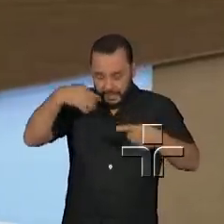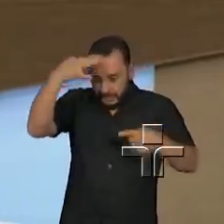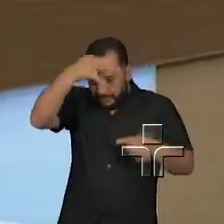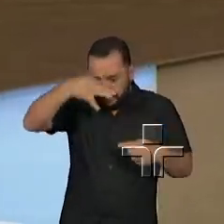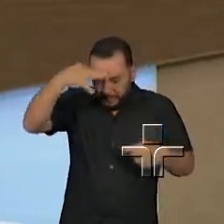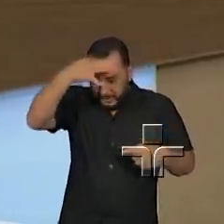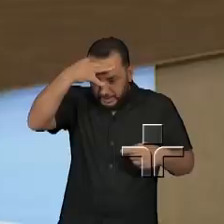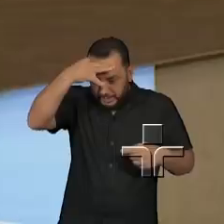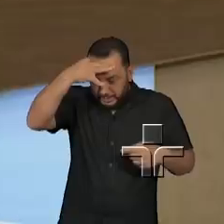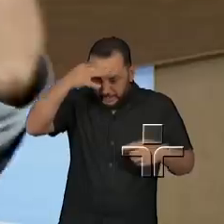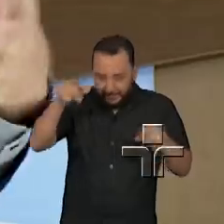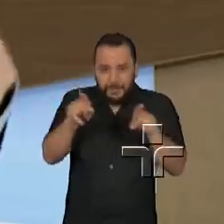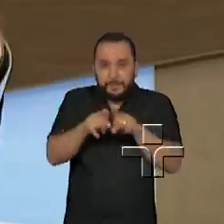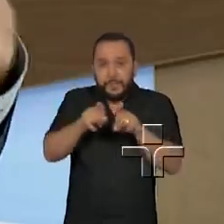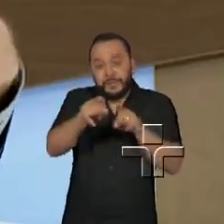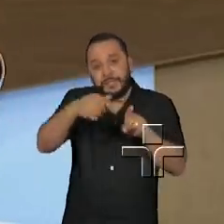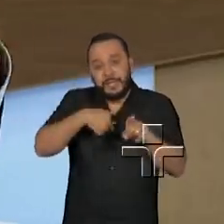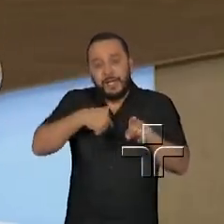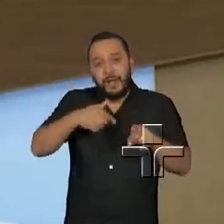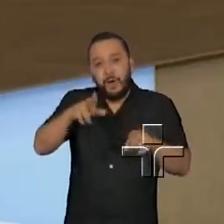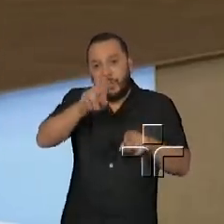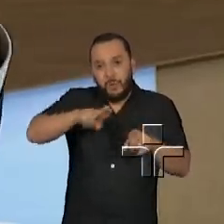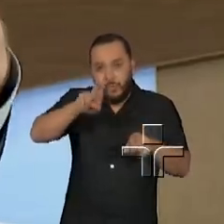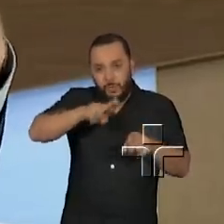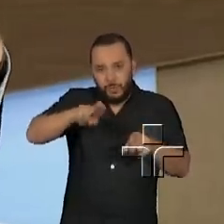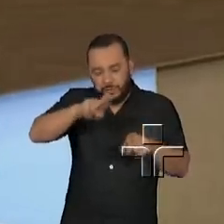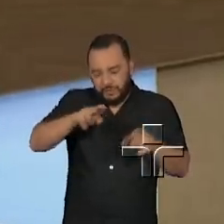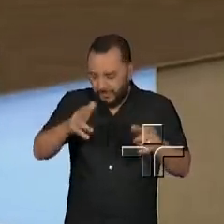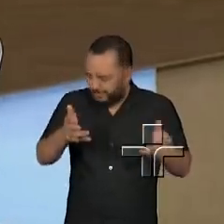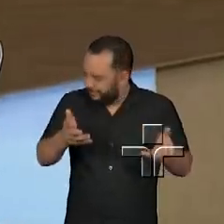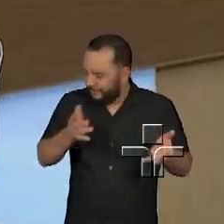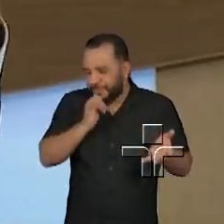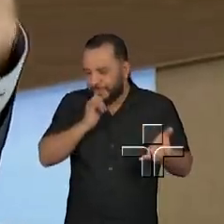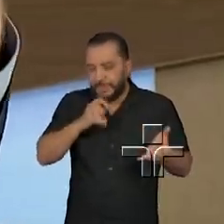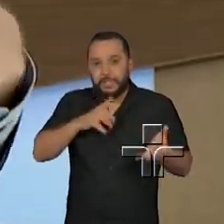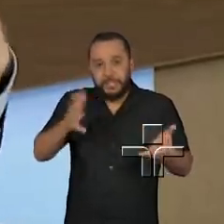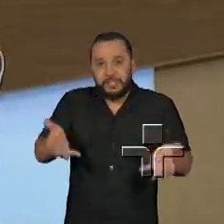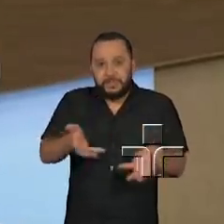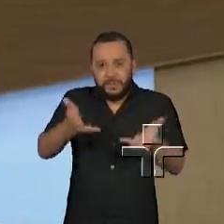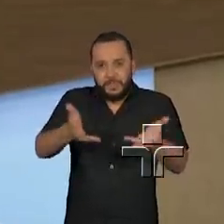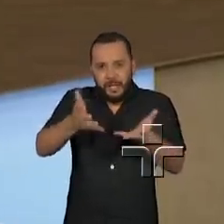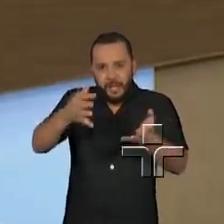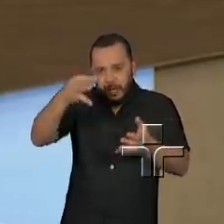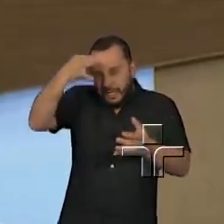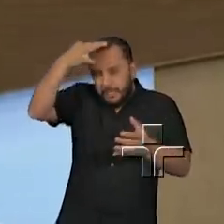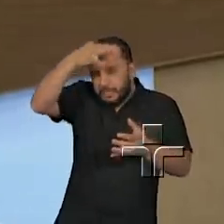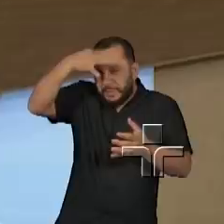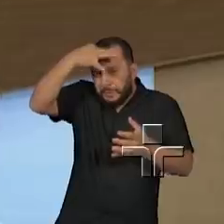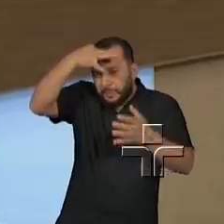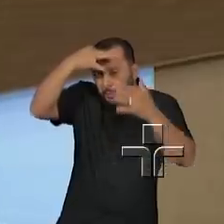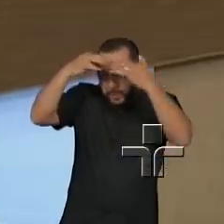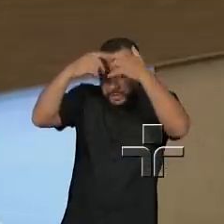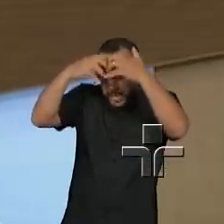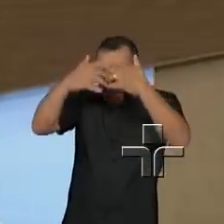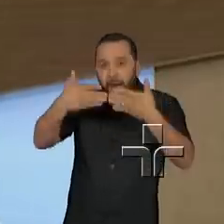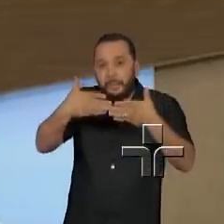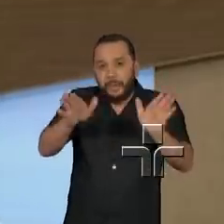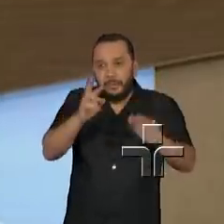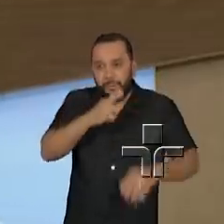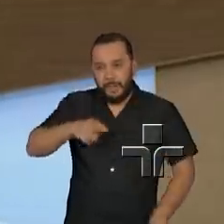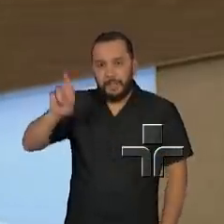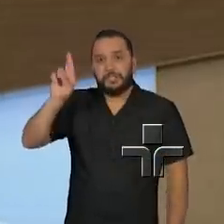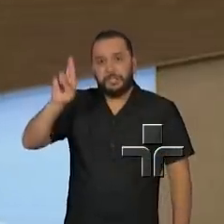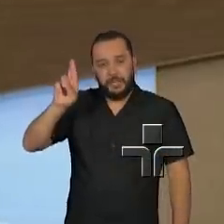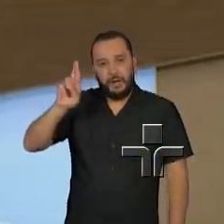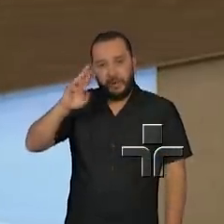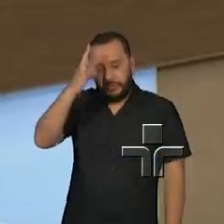uso de substâncias enteógenas, né? Essa coisa de estimular o lado espiritual do cérebro e abertura para a religião, enfim, se isso não te